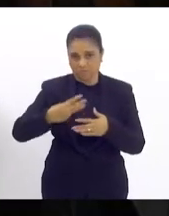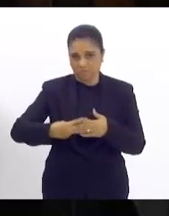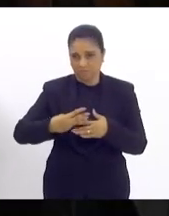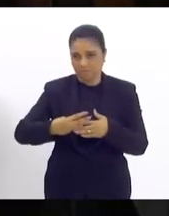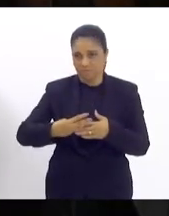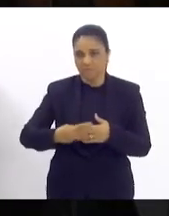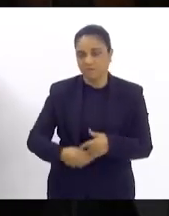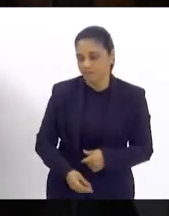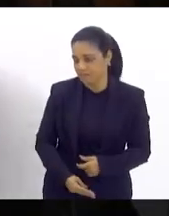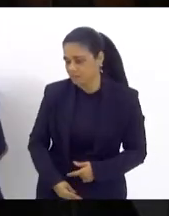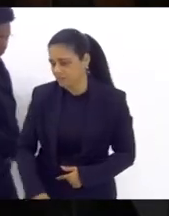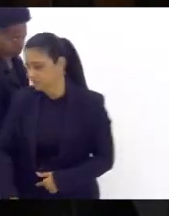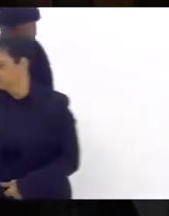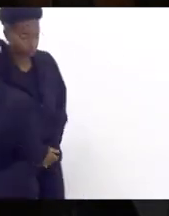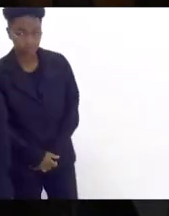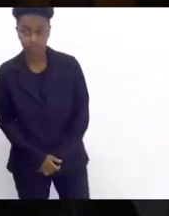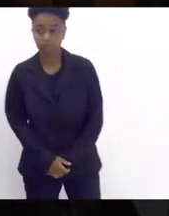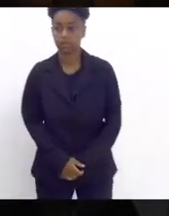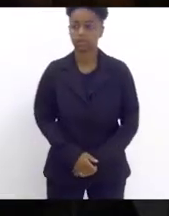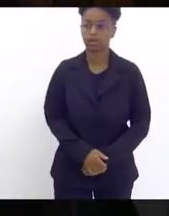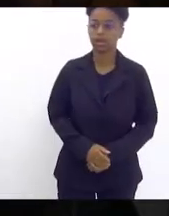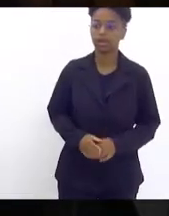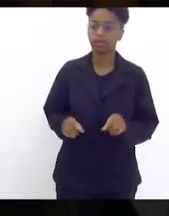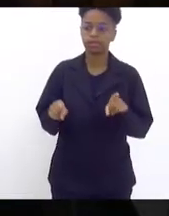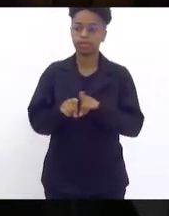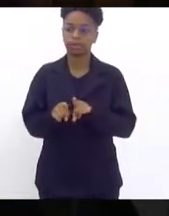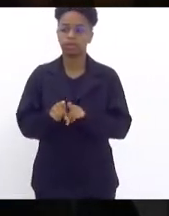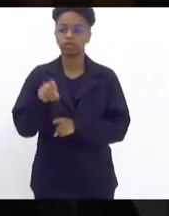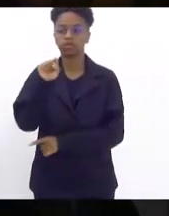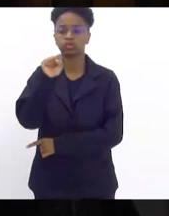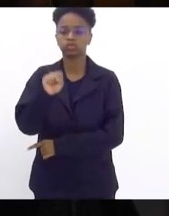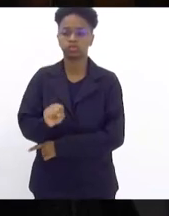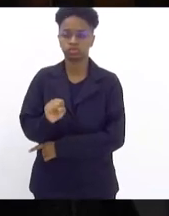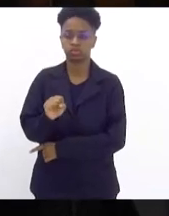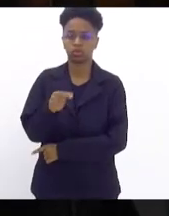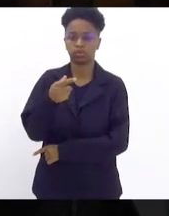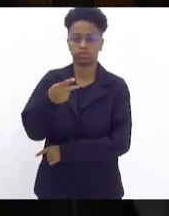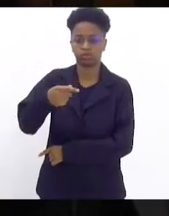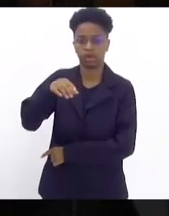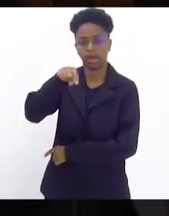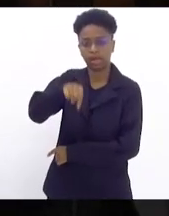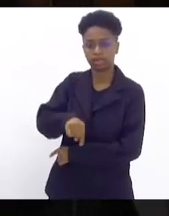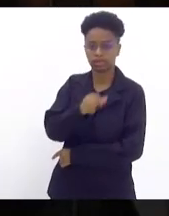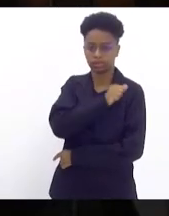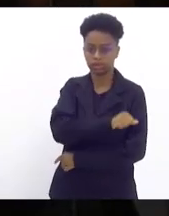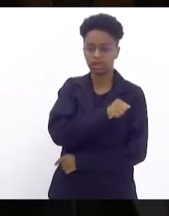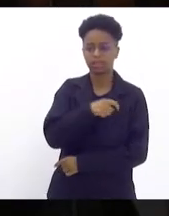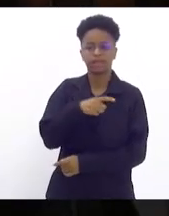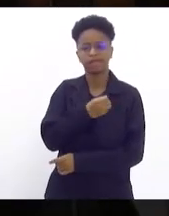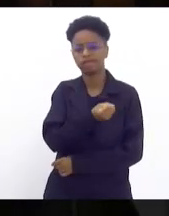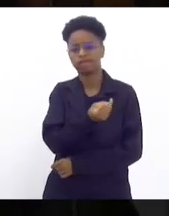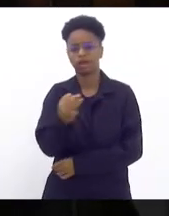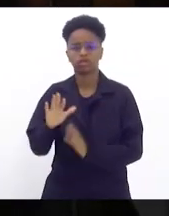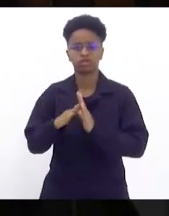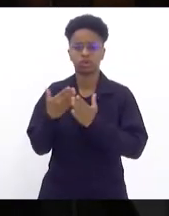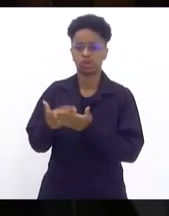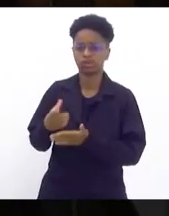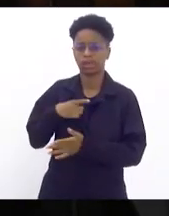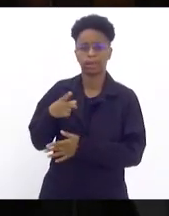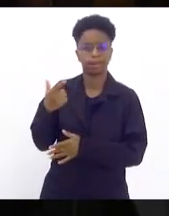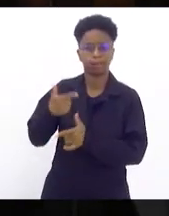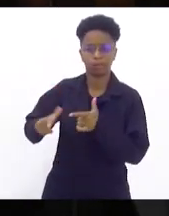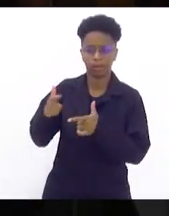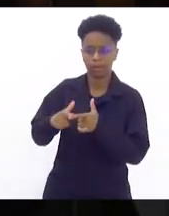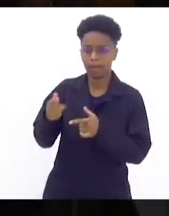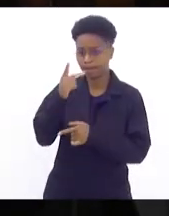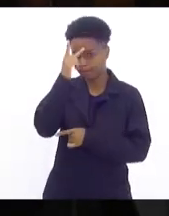disso no Sul Fluminense Várias escolas estão com problemas que por ter os